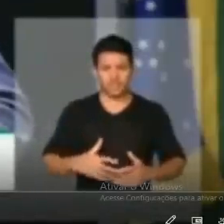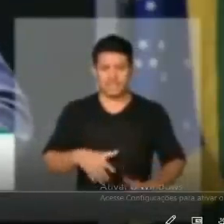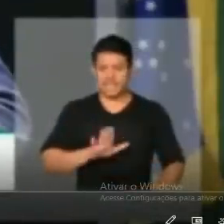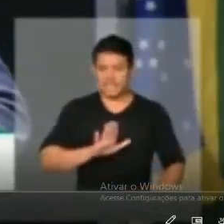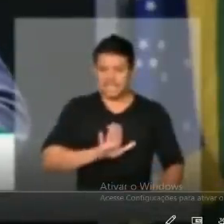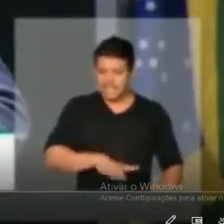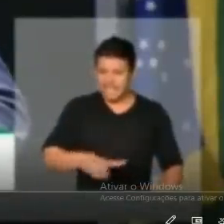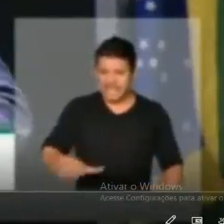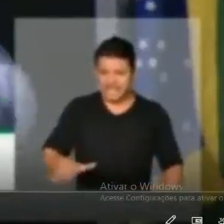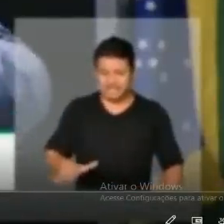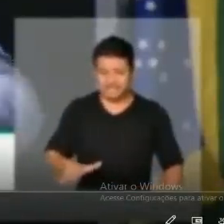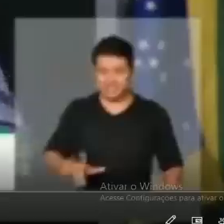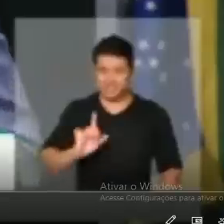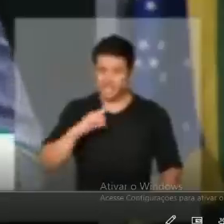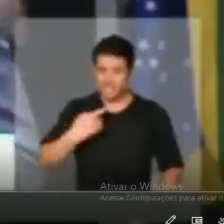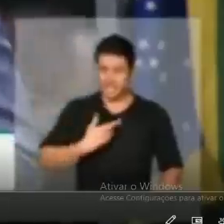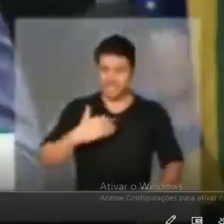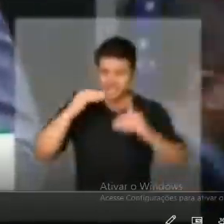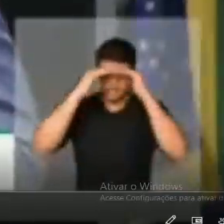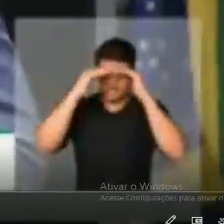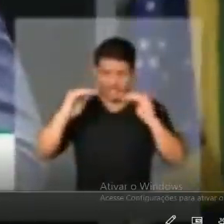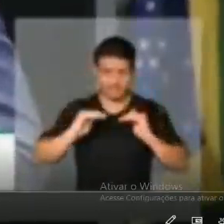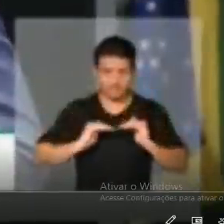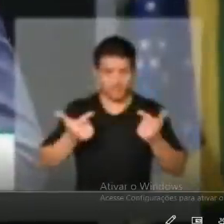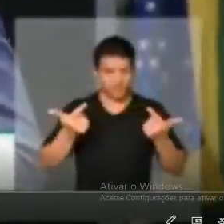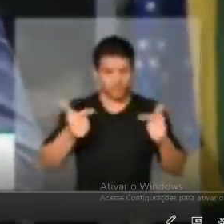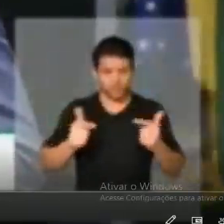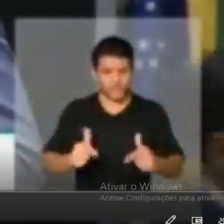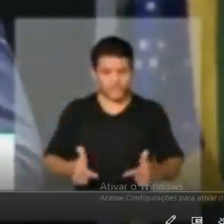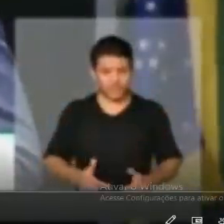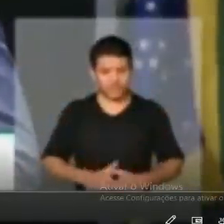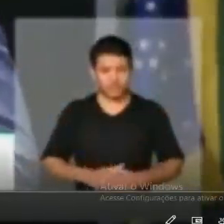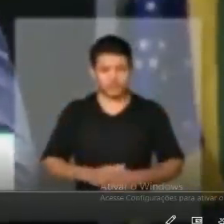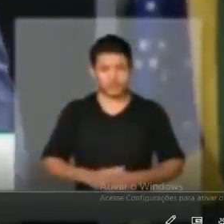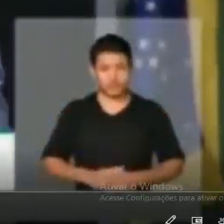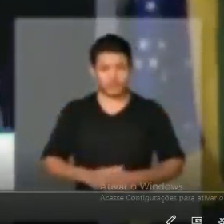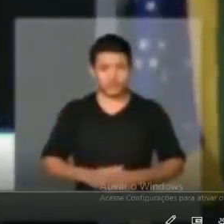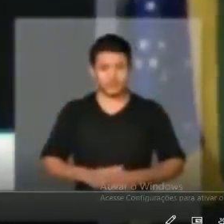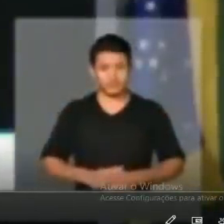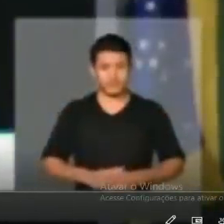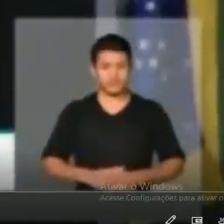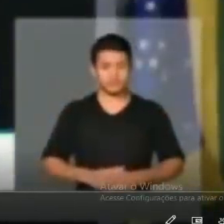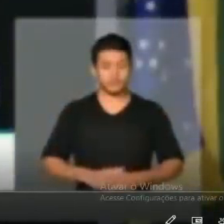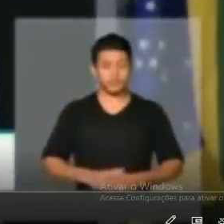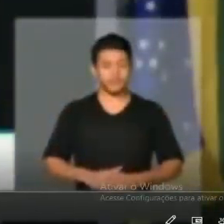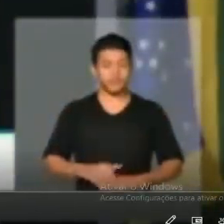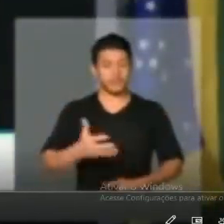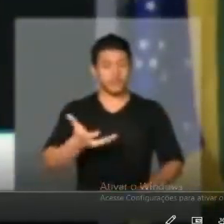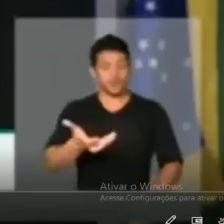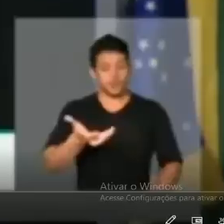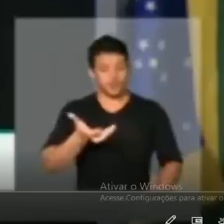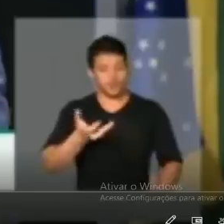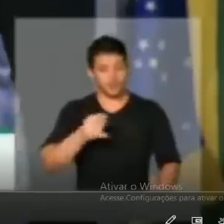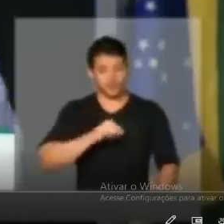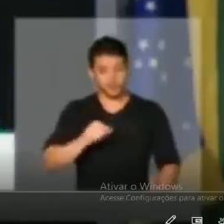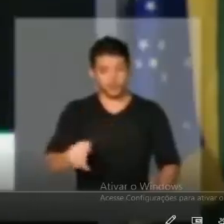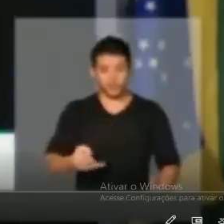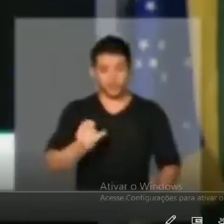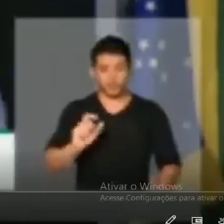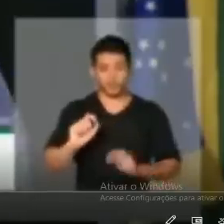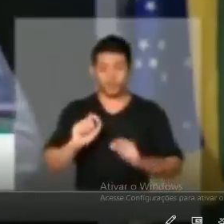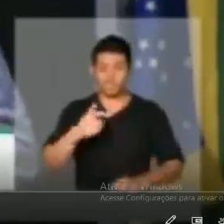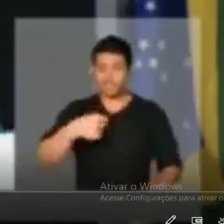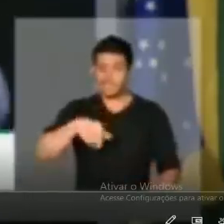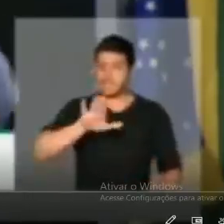teremos dignidade a essas categorias profissionais. E eu quero dizer, e quem